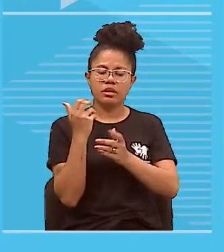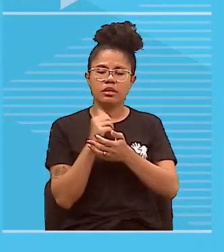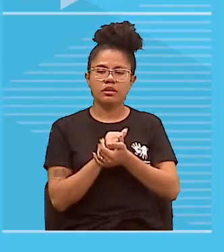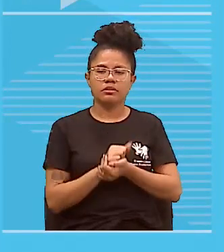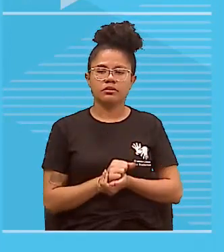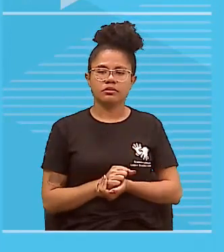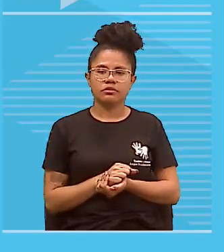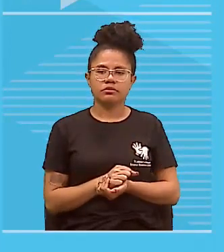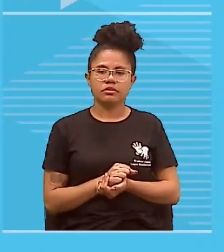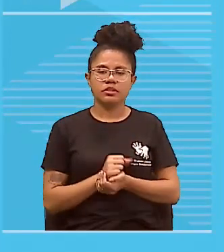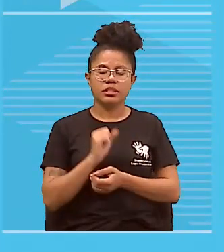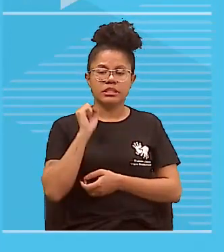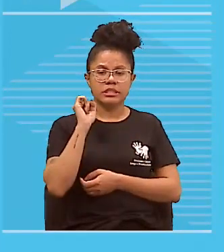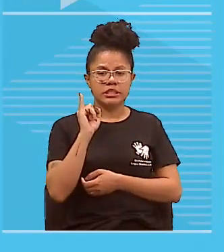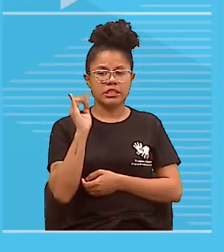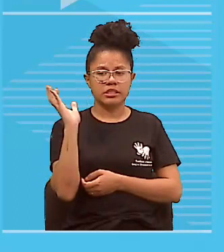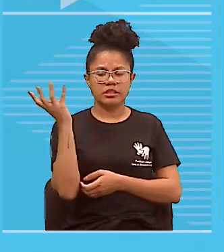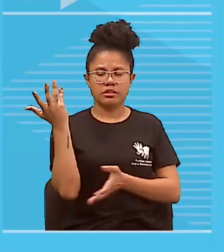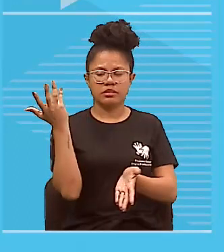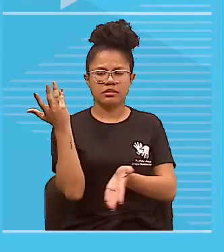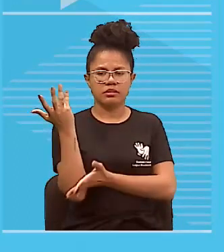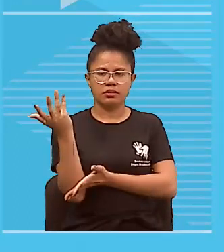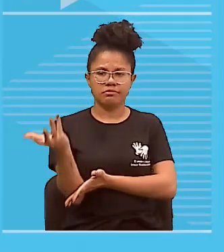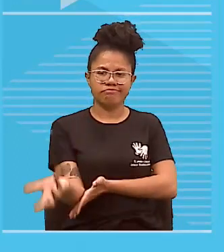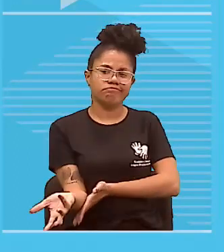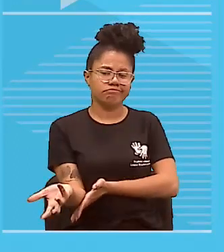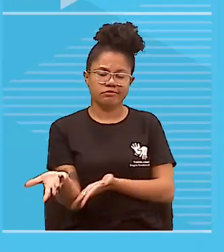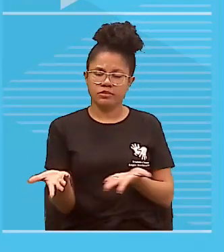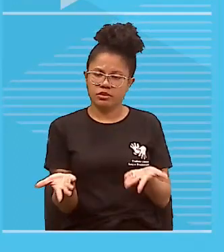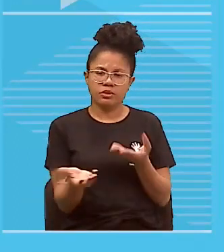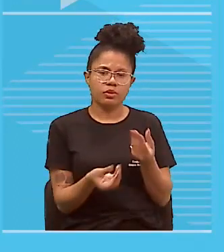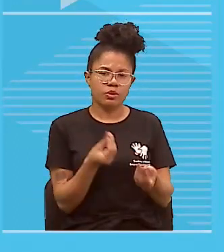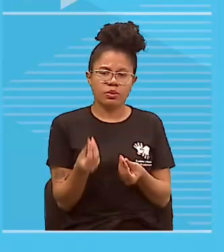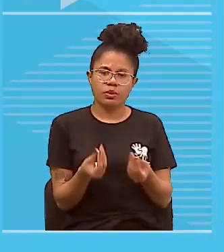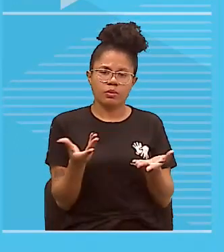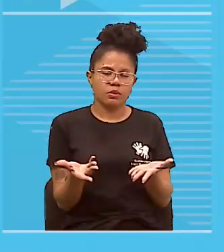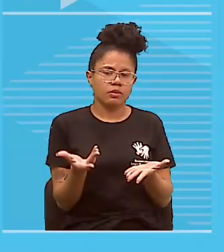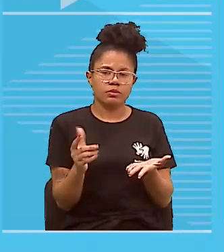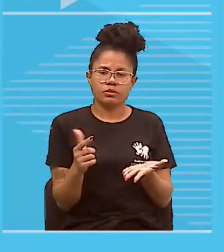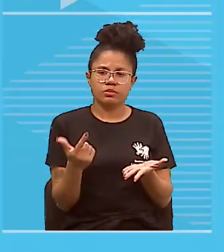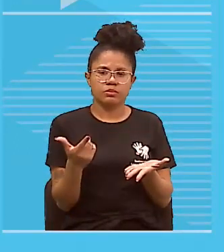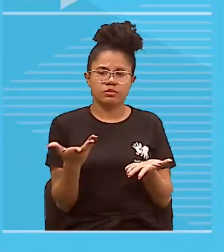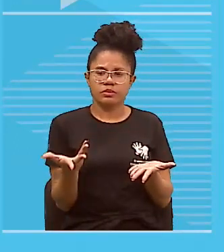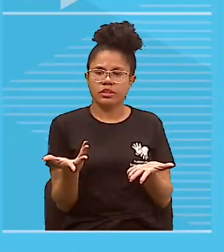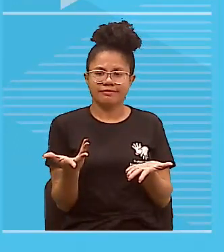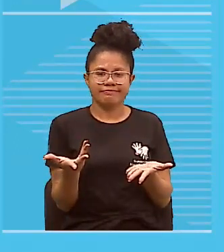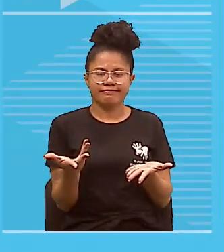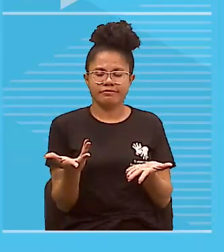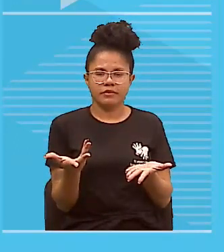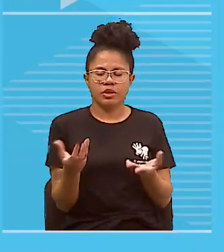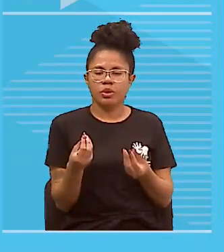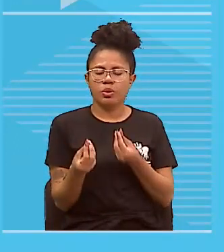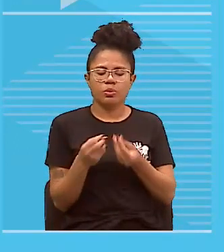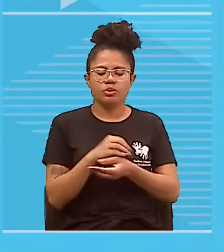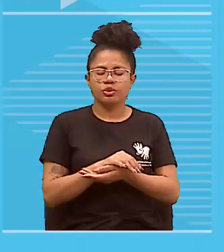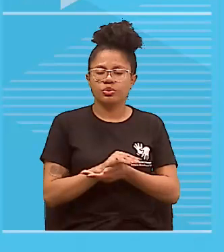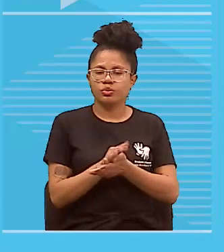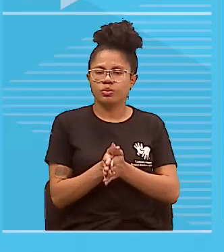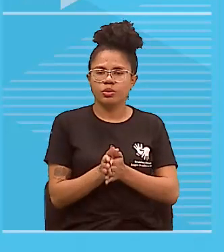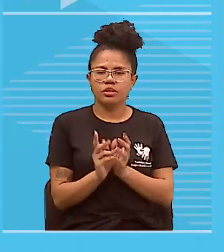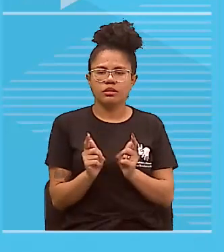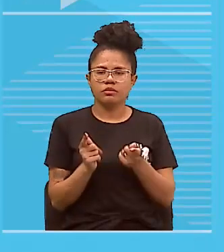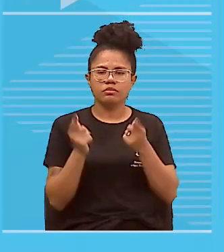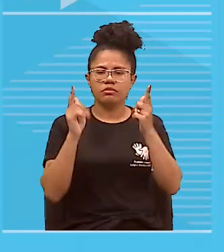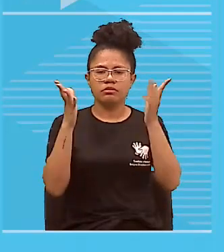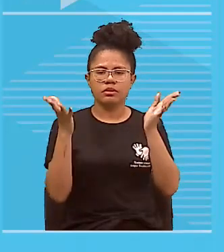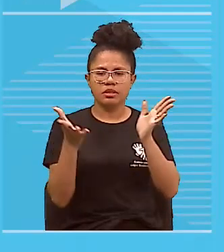eu desmato, eu tiro a possibilidade, eu não consigo mais capturar o excesso de gás com essas árvores